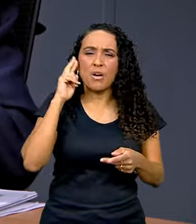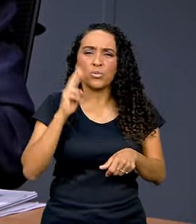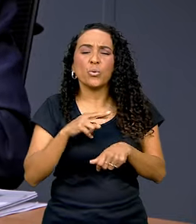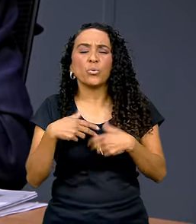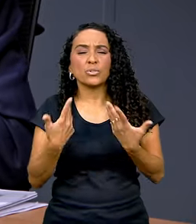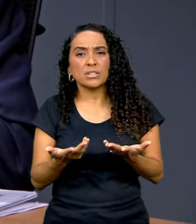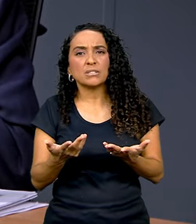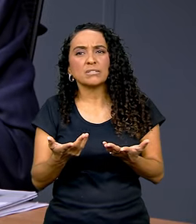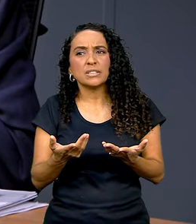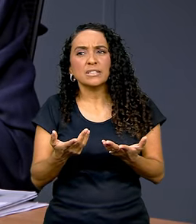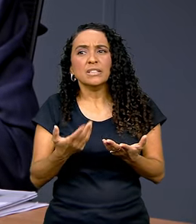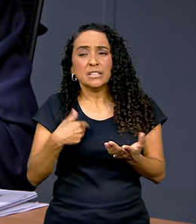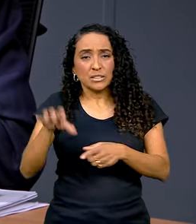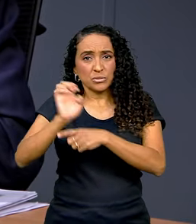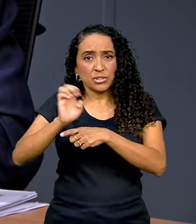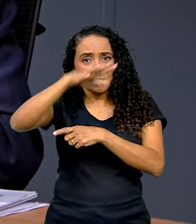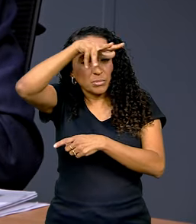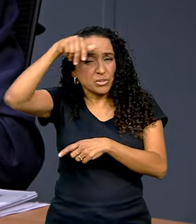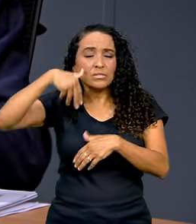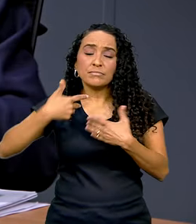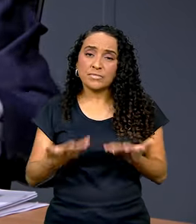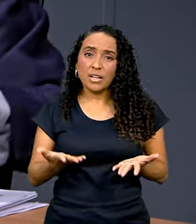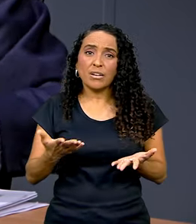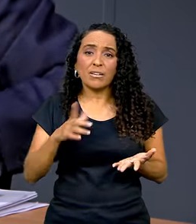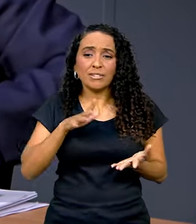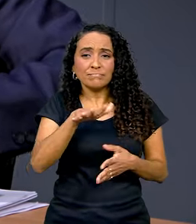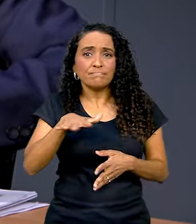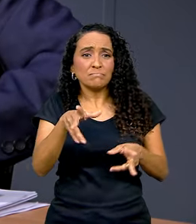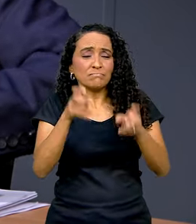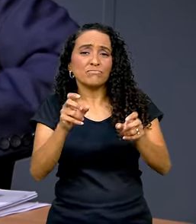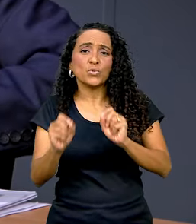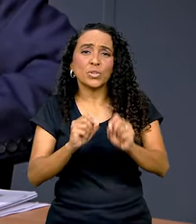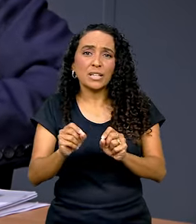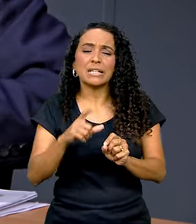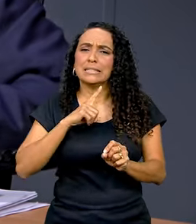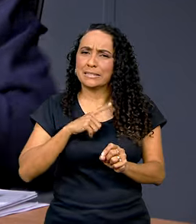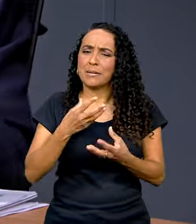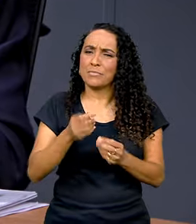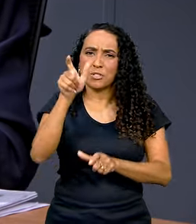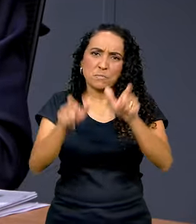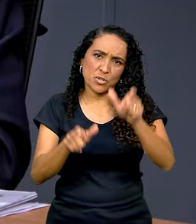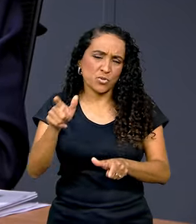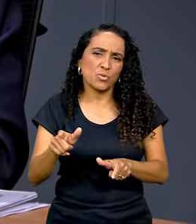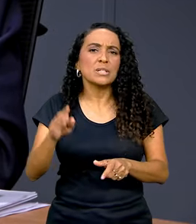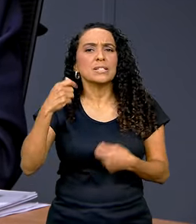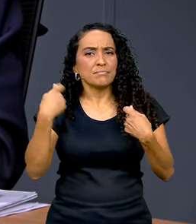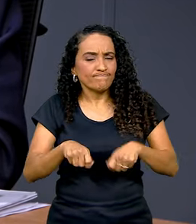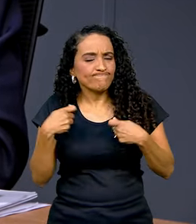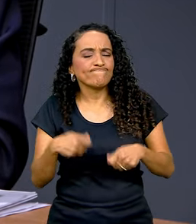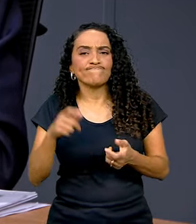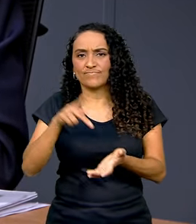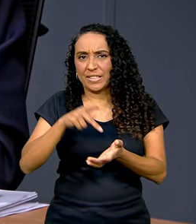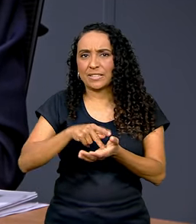Rondônia agora a ao estado do Amazonas enfim E ali a gente poder ver que ainda tem muitas pessoas